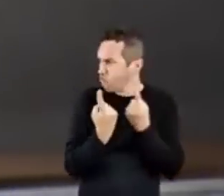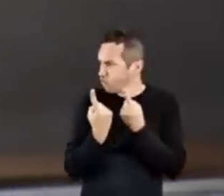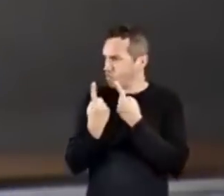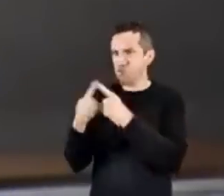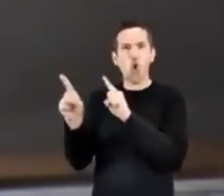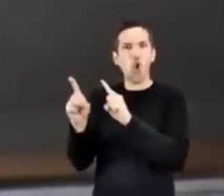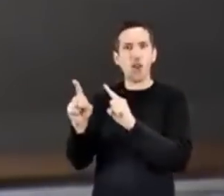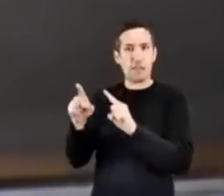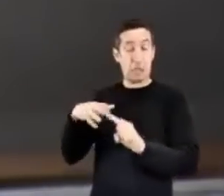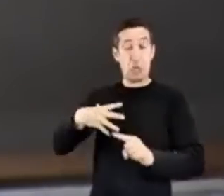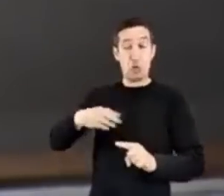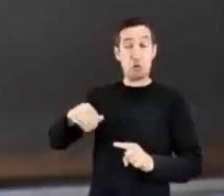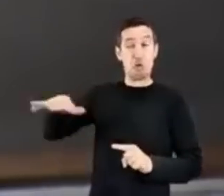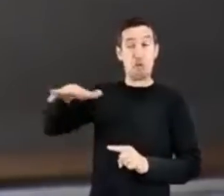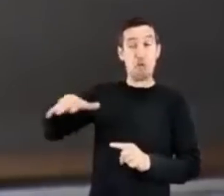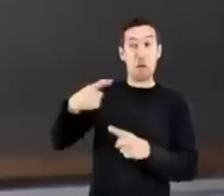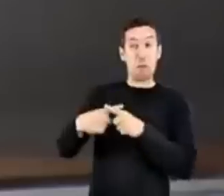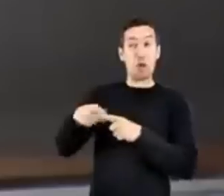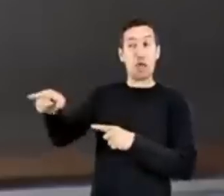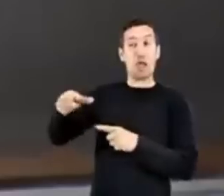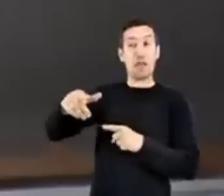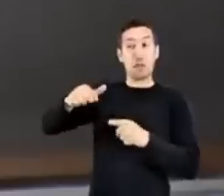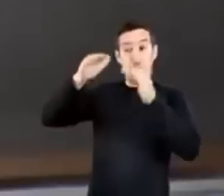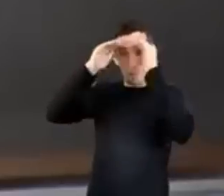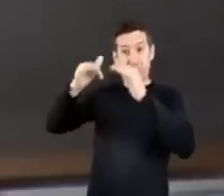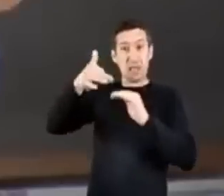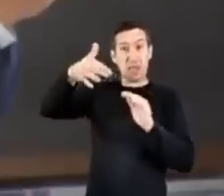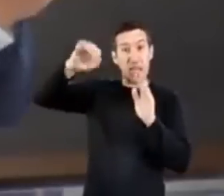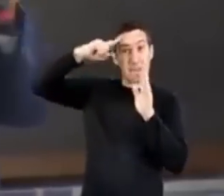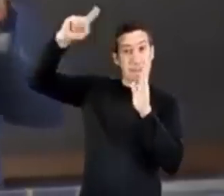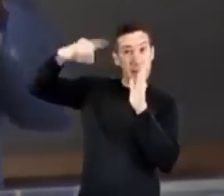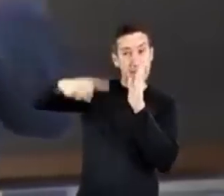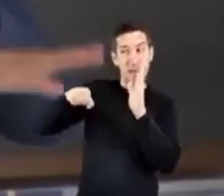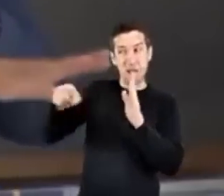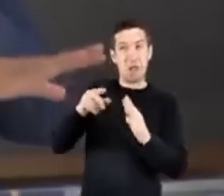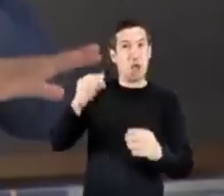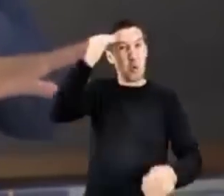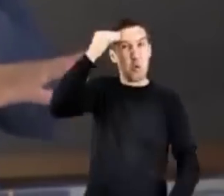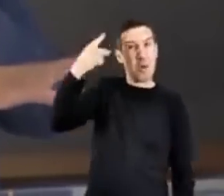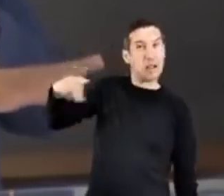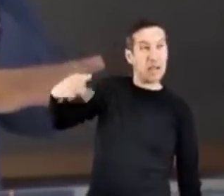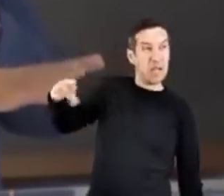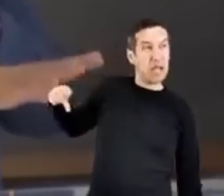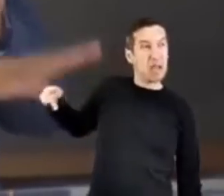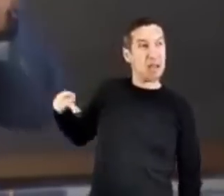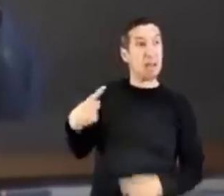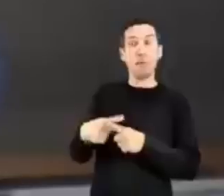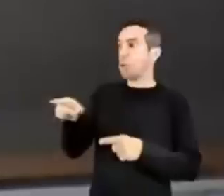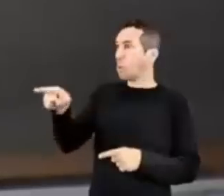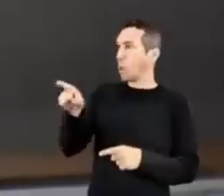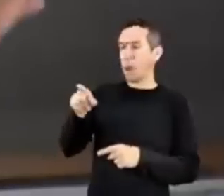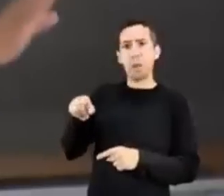culpa é dos guardadores dos mandamentos E é porque os guardadores dos mandamentos não recebem as pragas